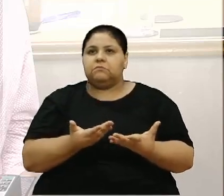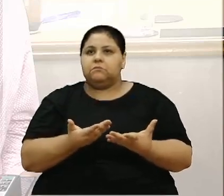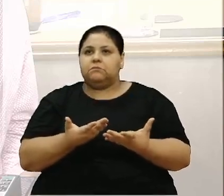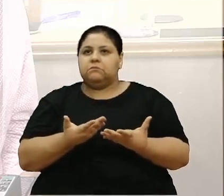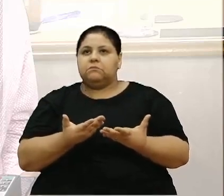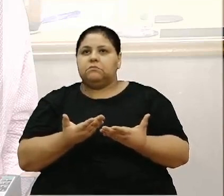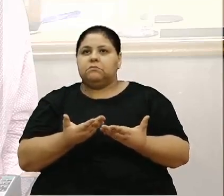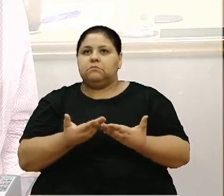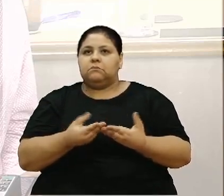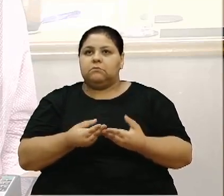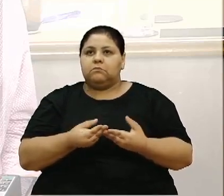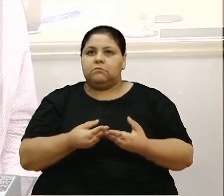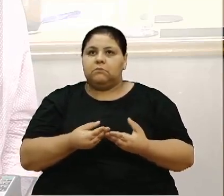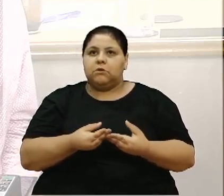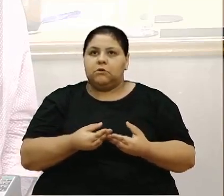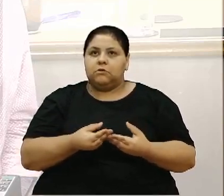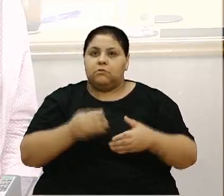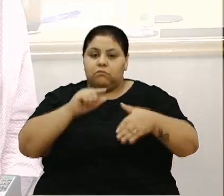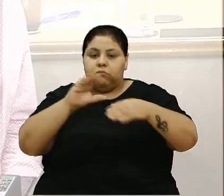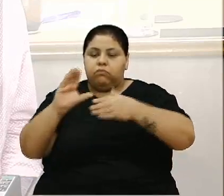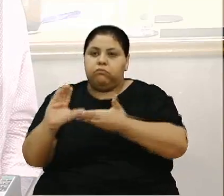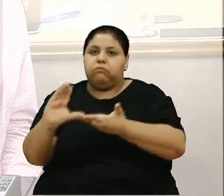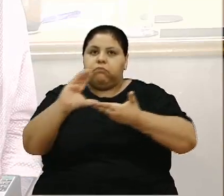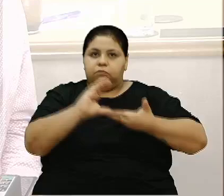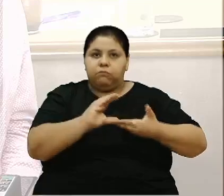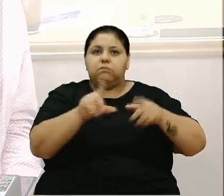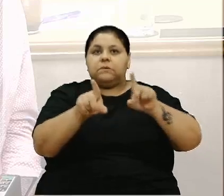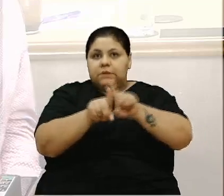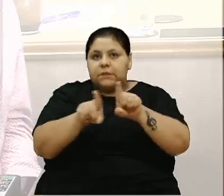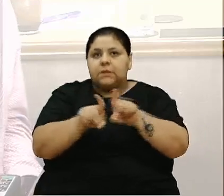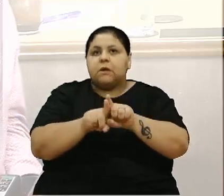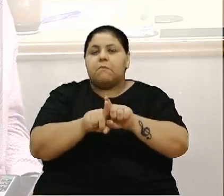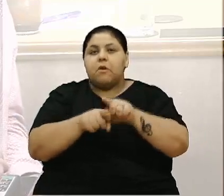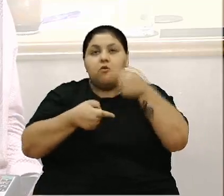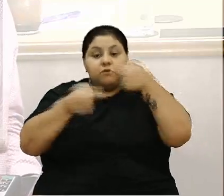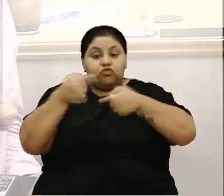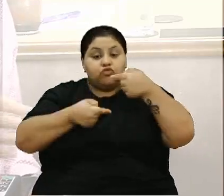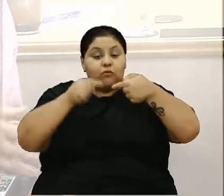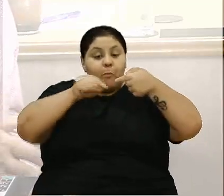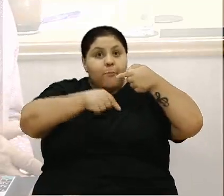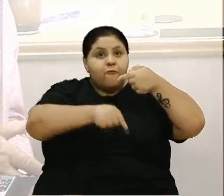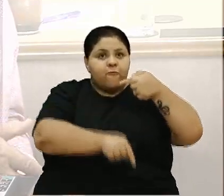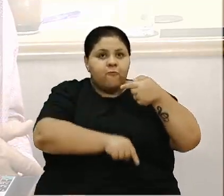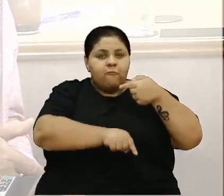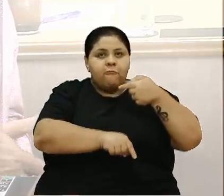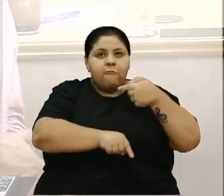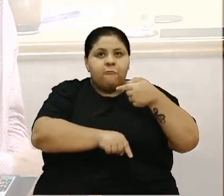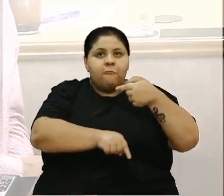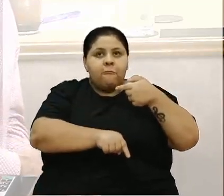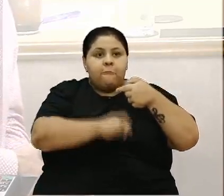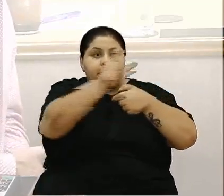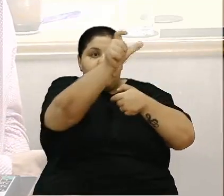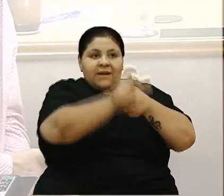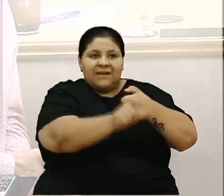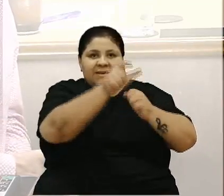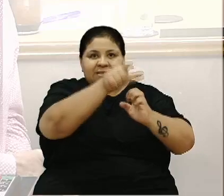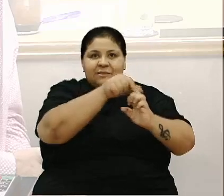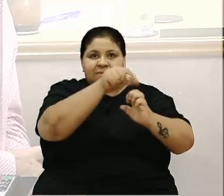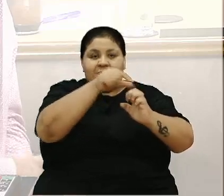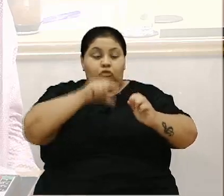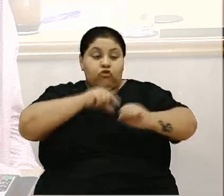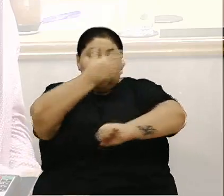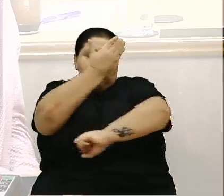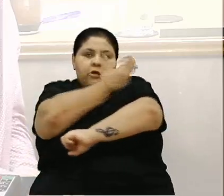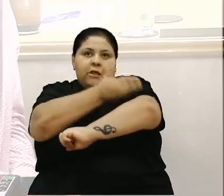condições, financiamentos, enfim, uma discussão mais profunda para que esse empresário tenha na prática